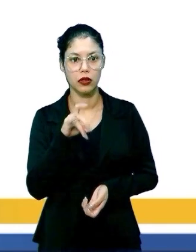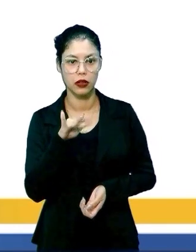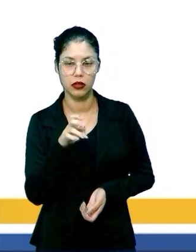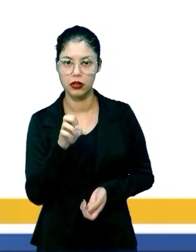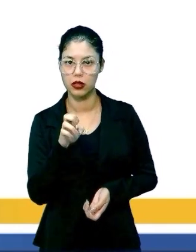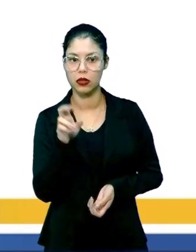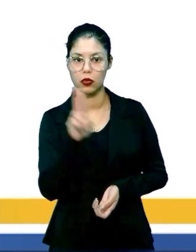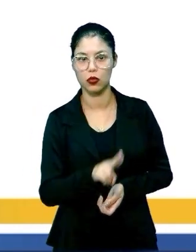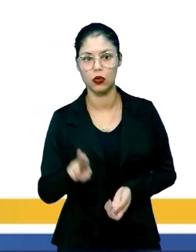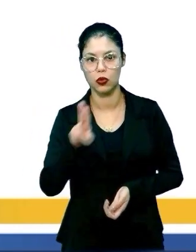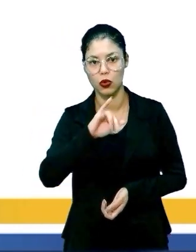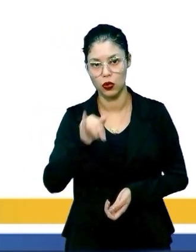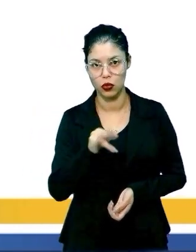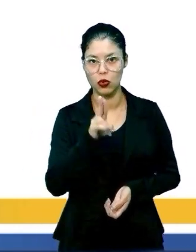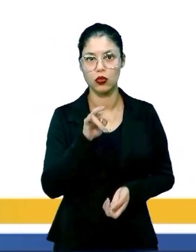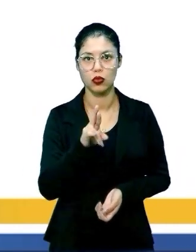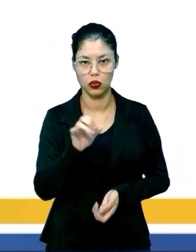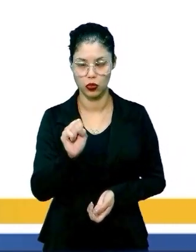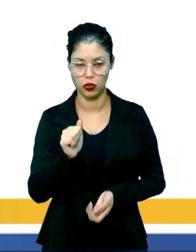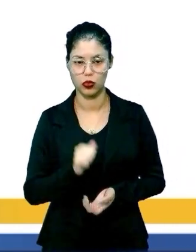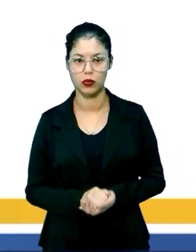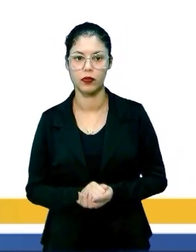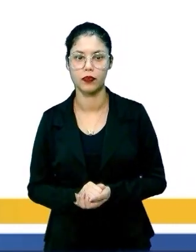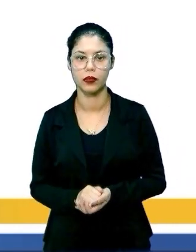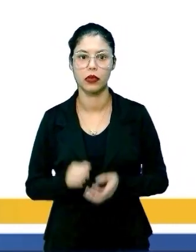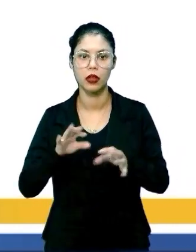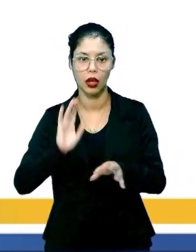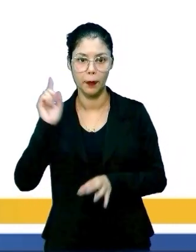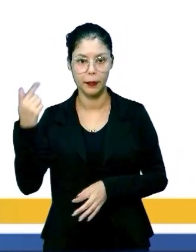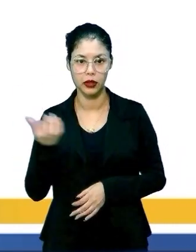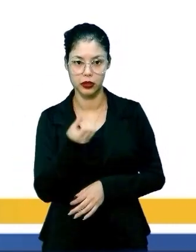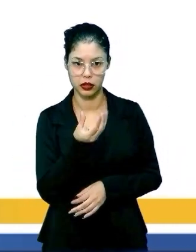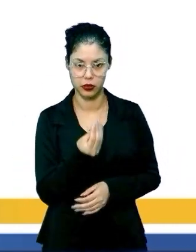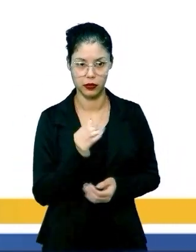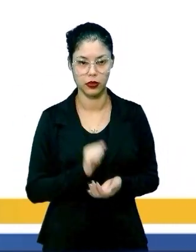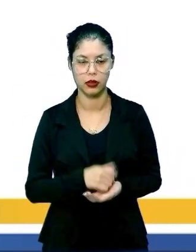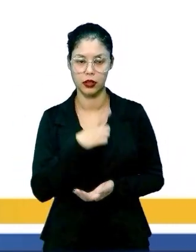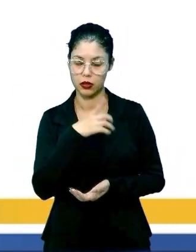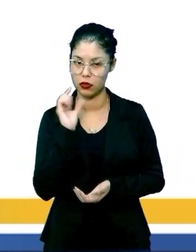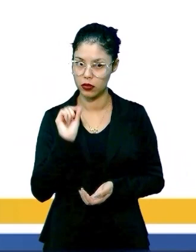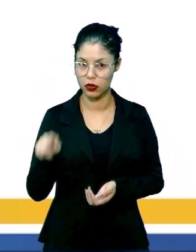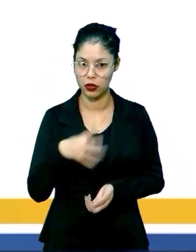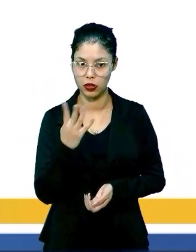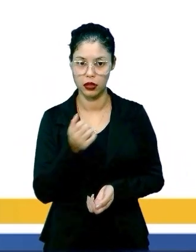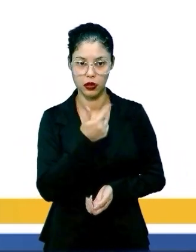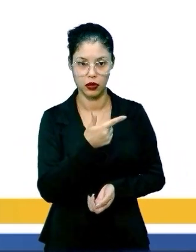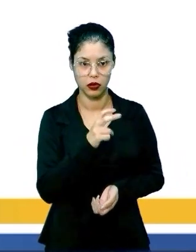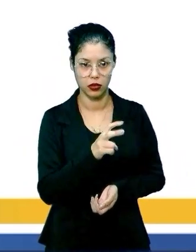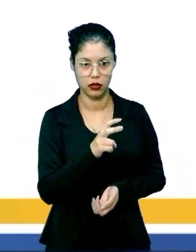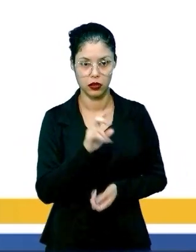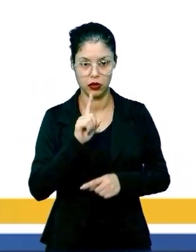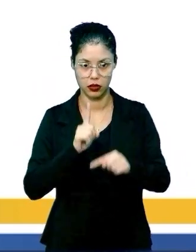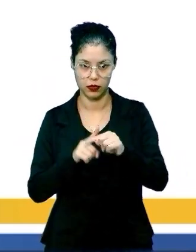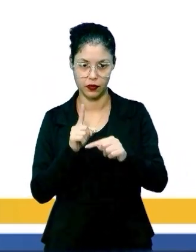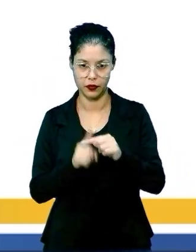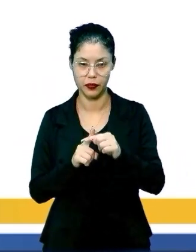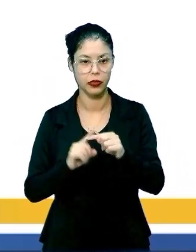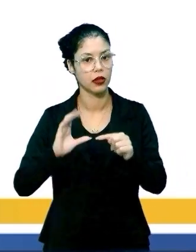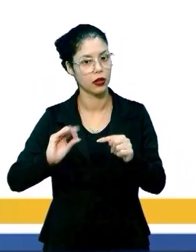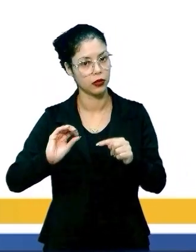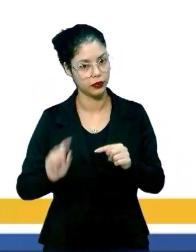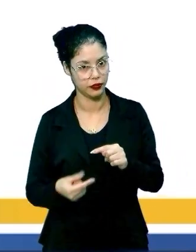você utiliza juros compostos, tá? Assim, após 6 meses, Arthur teria 25 mil, que é